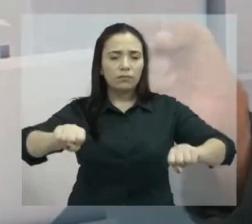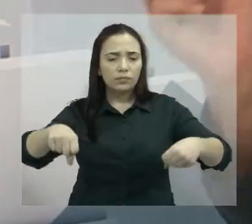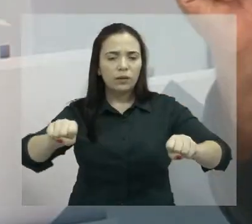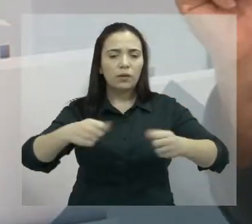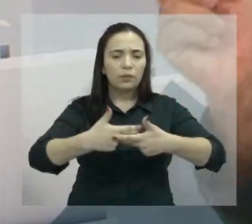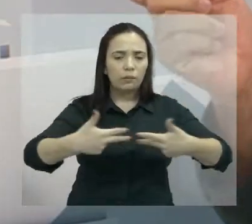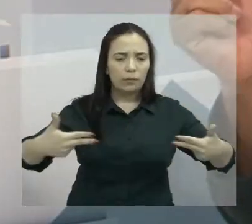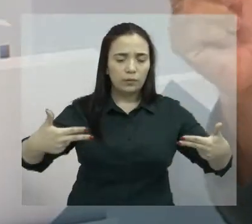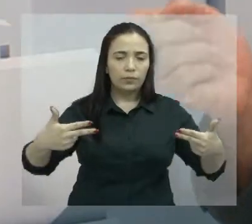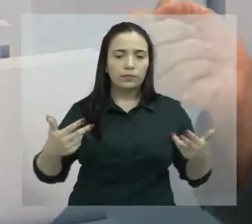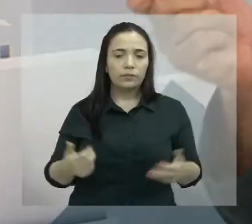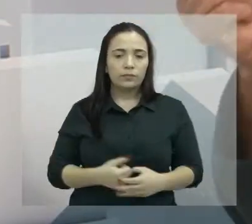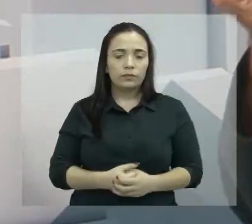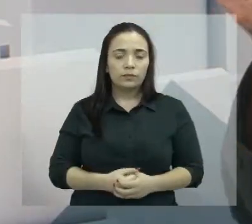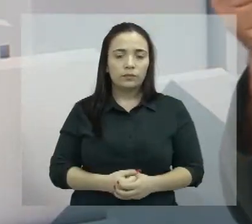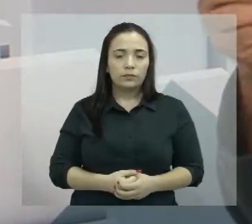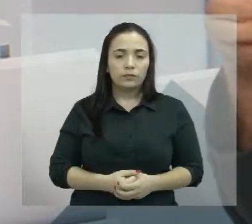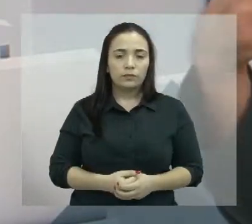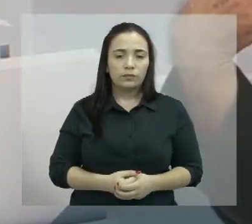né? Olha,